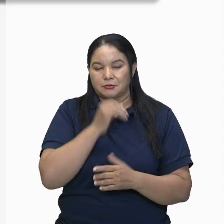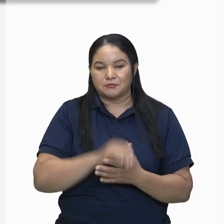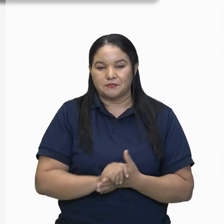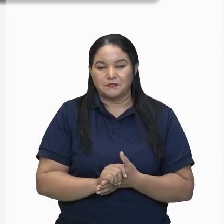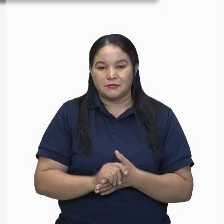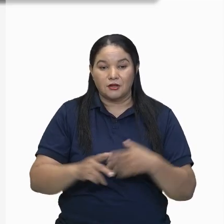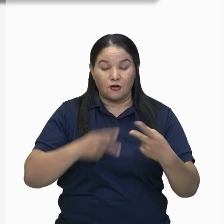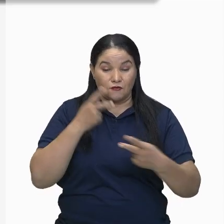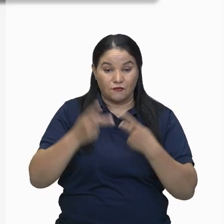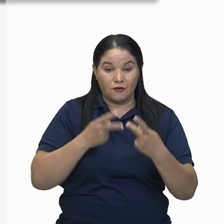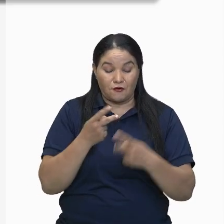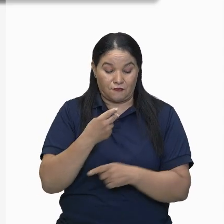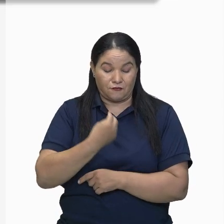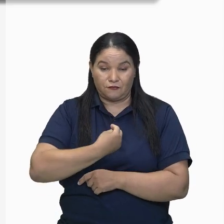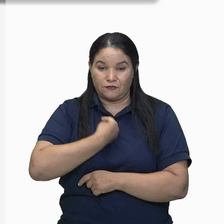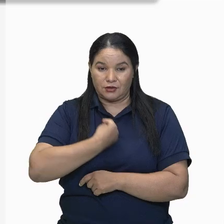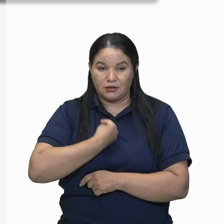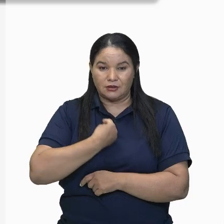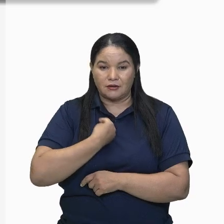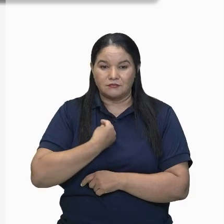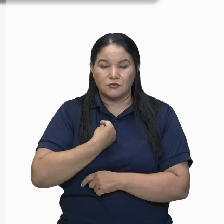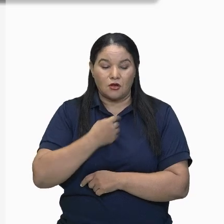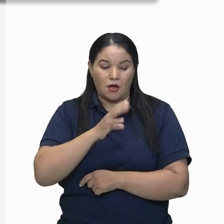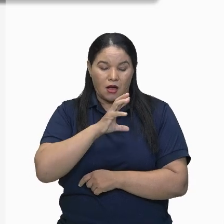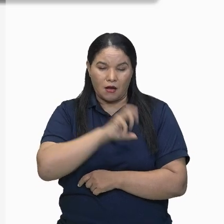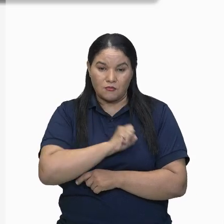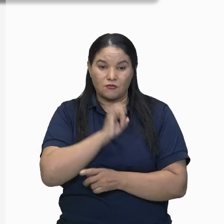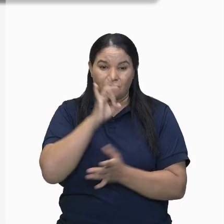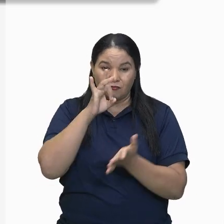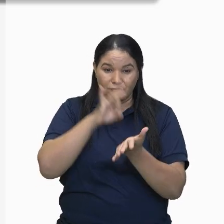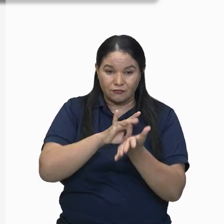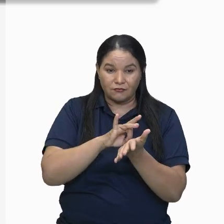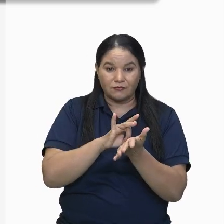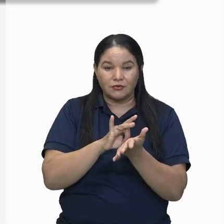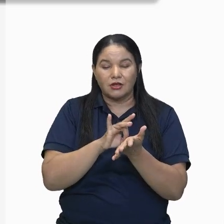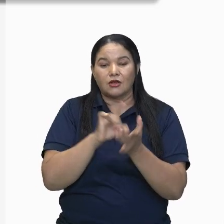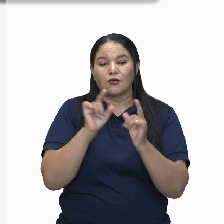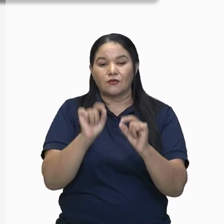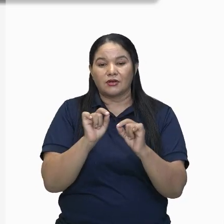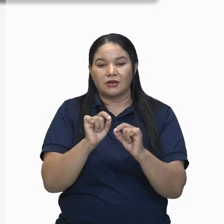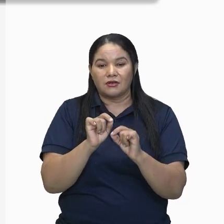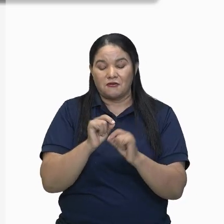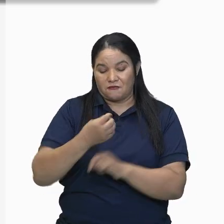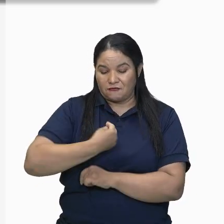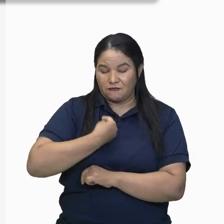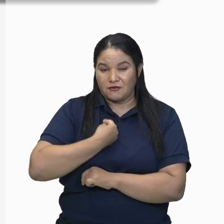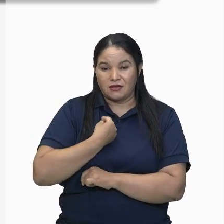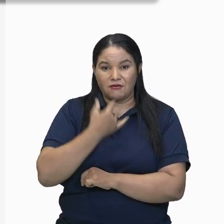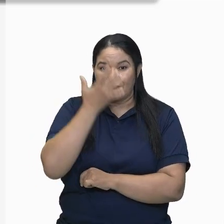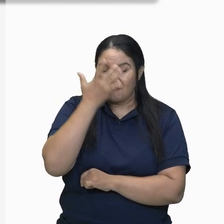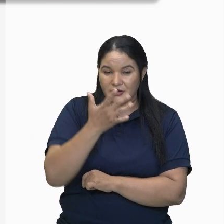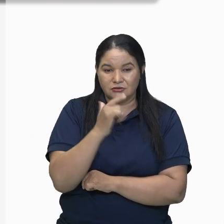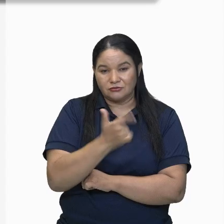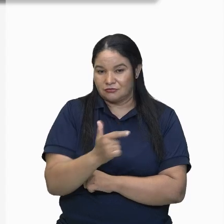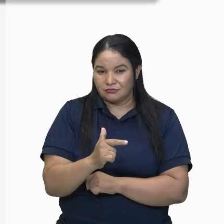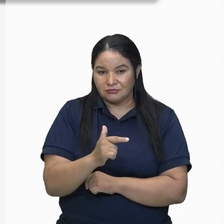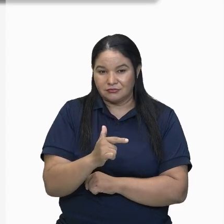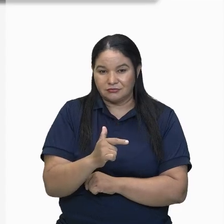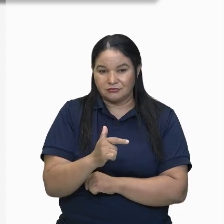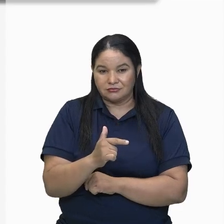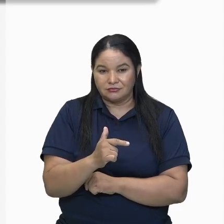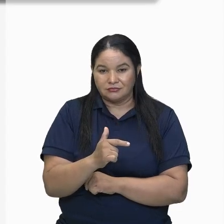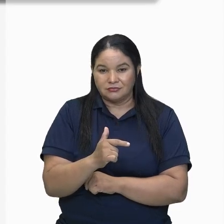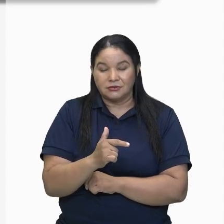mais terrível da vida. O amor fati, ele vai afirmar isso daí. A vida não é fácil de ser vivida, não é? Era por